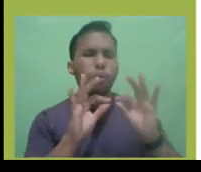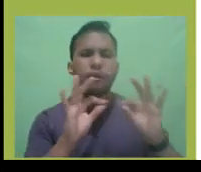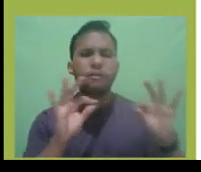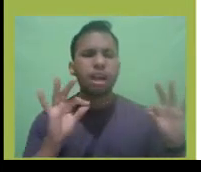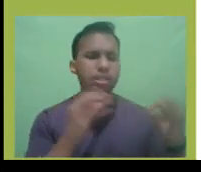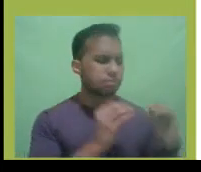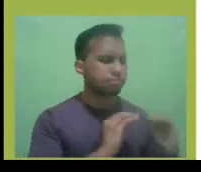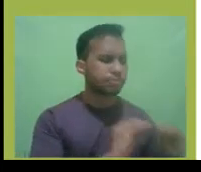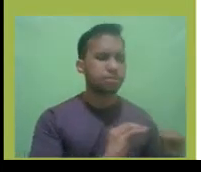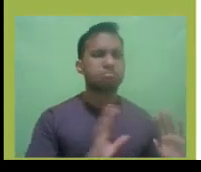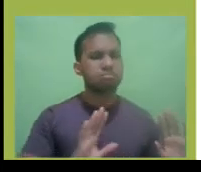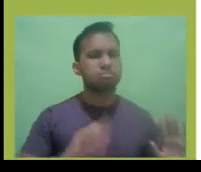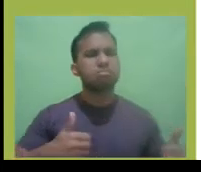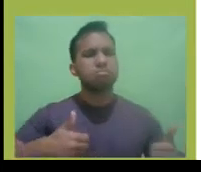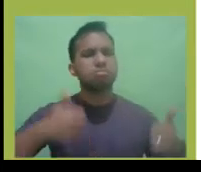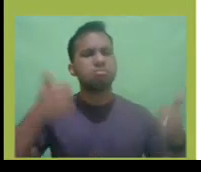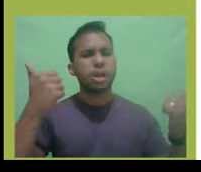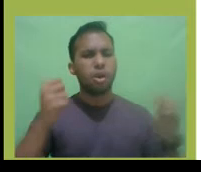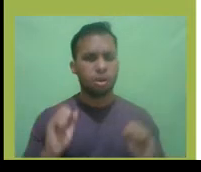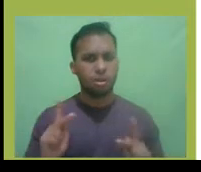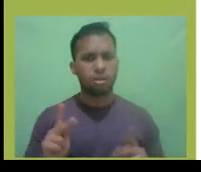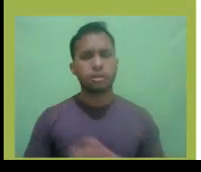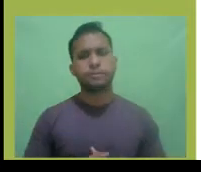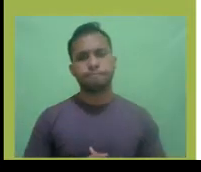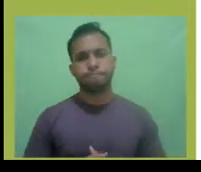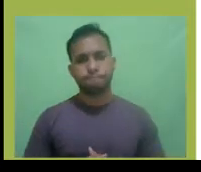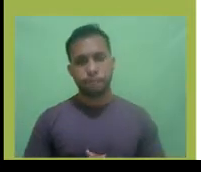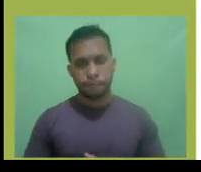pelo gráfico e deixe para falar o que você iria